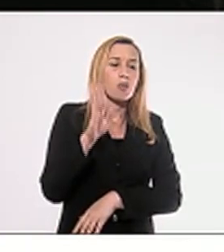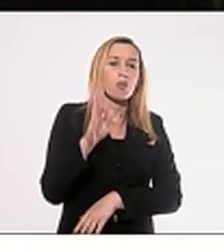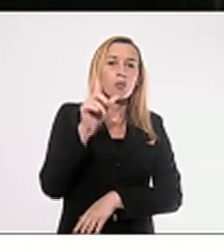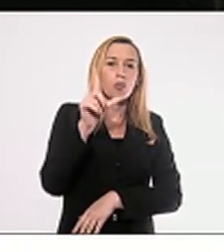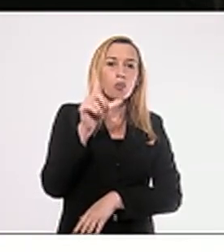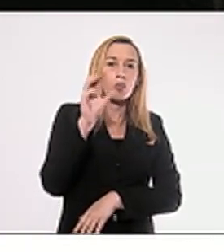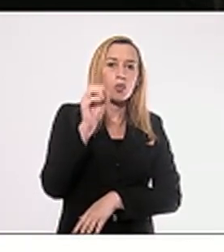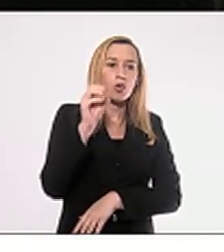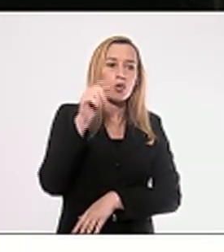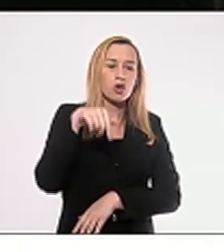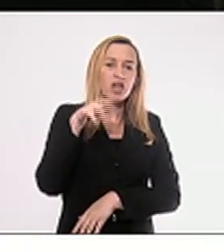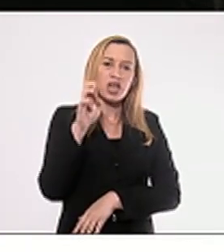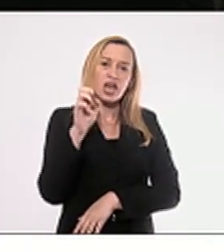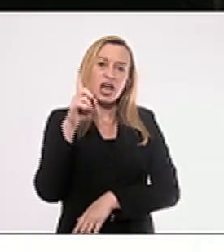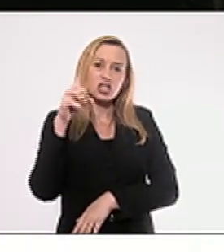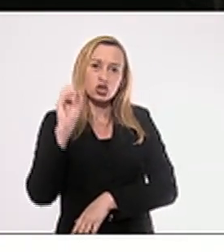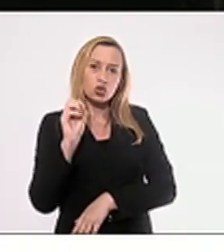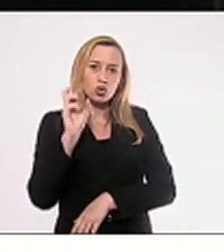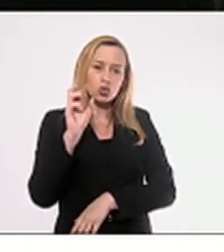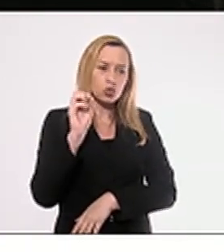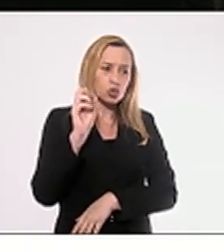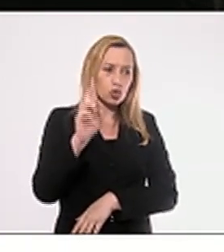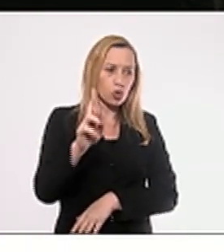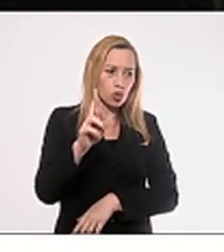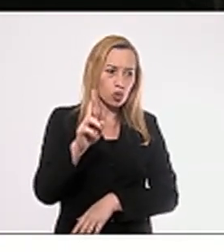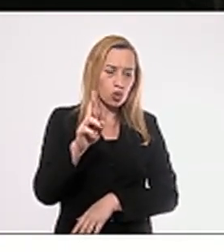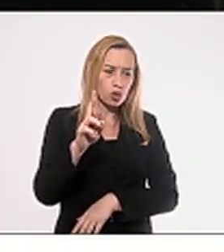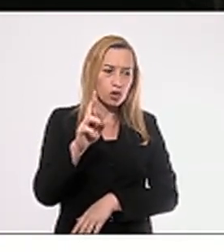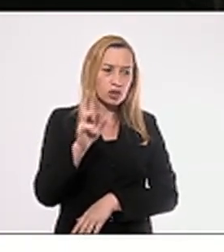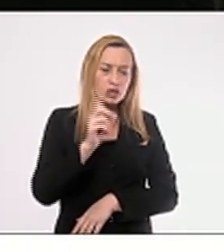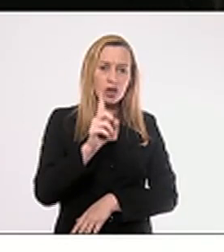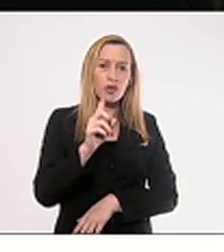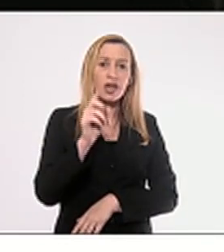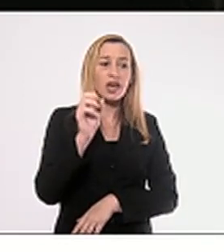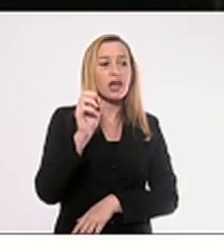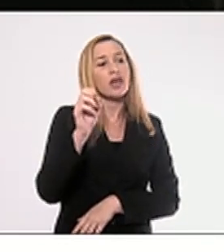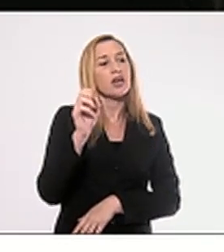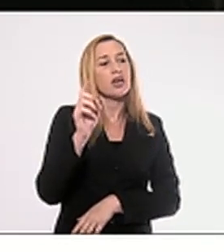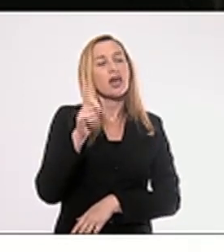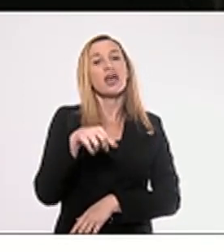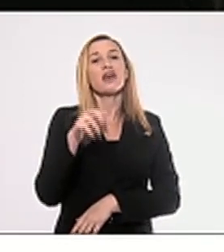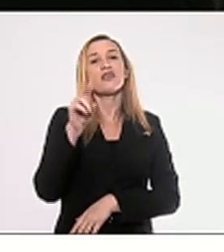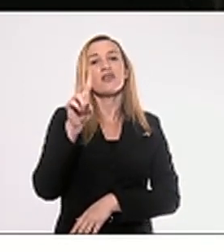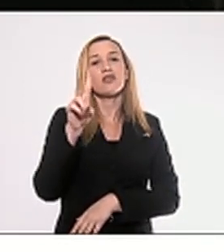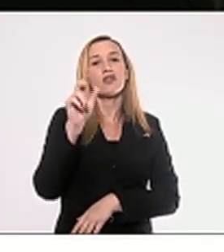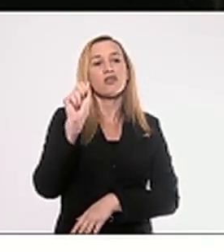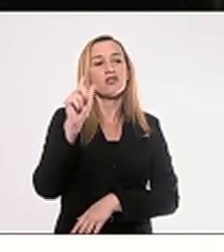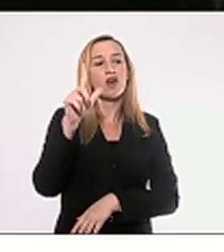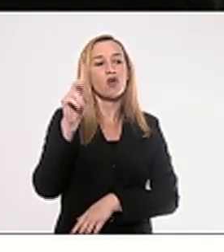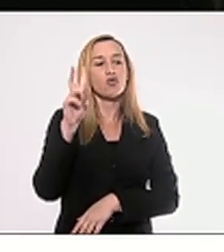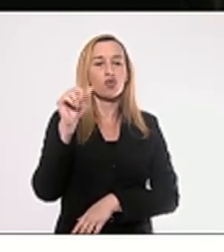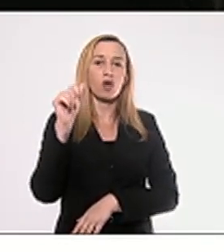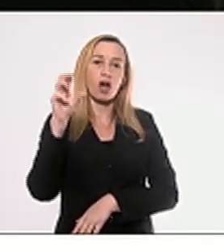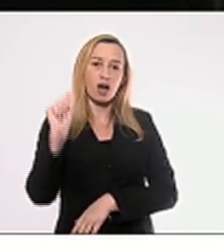né, principalmente nas arestas e tal, para fazer essa retirada de ar da rede. É